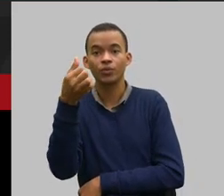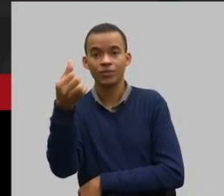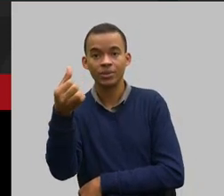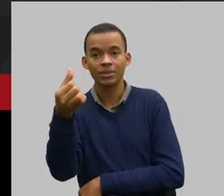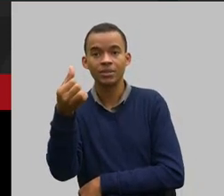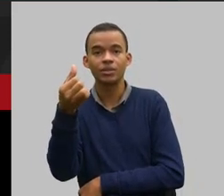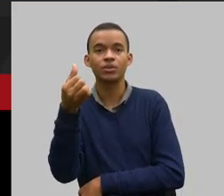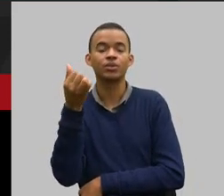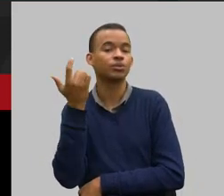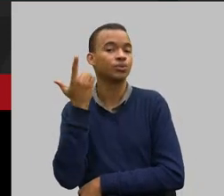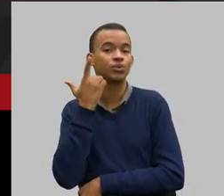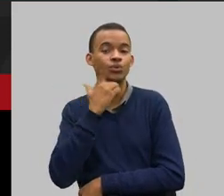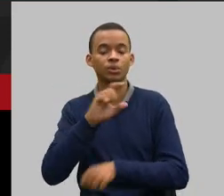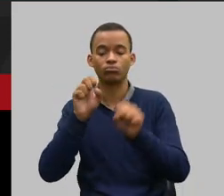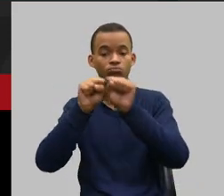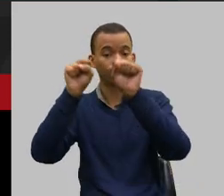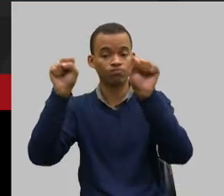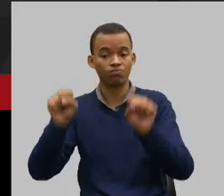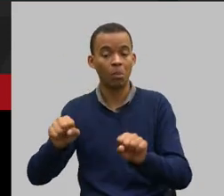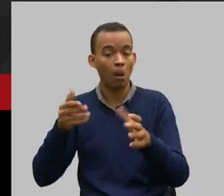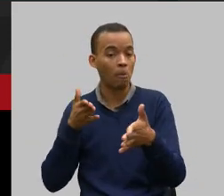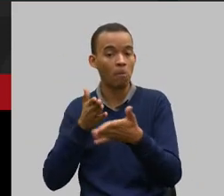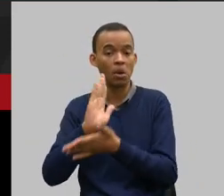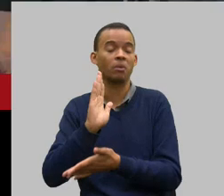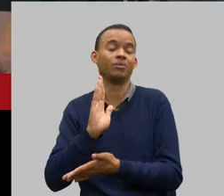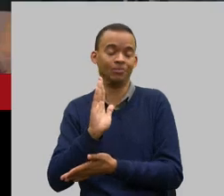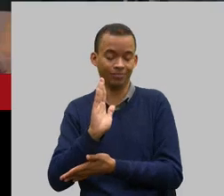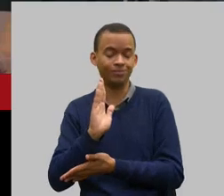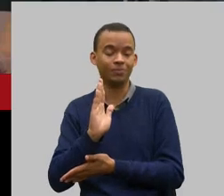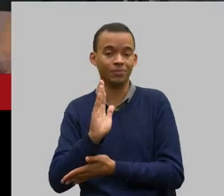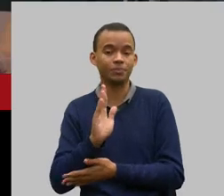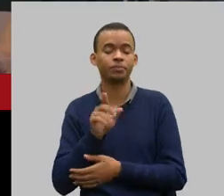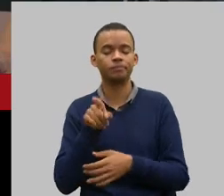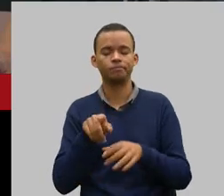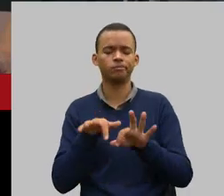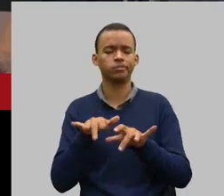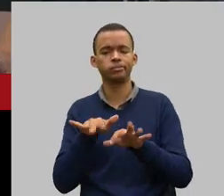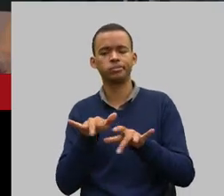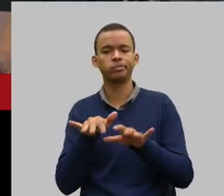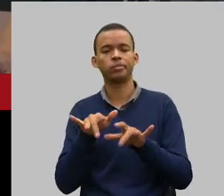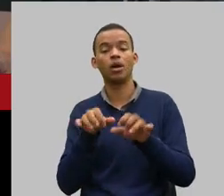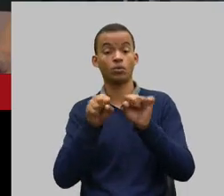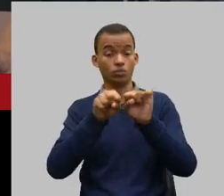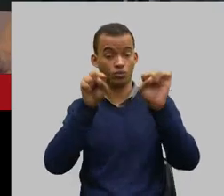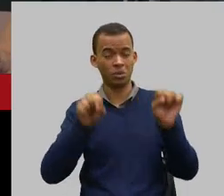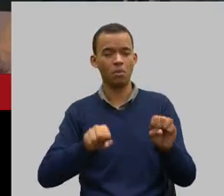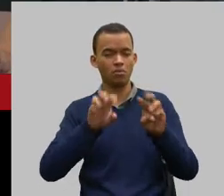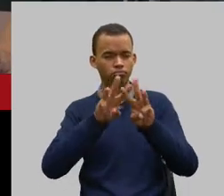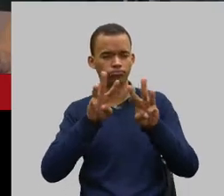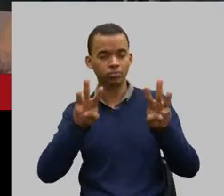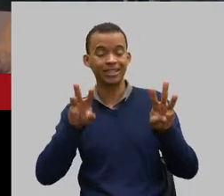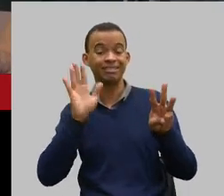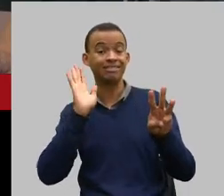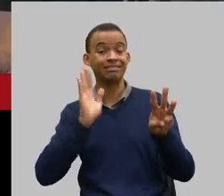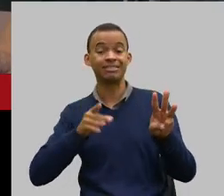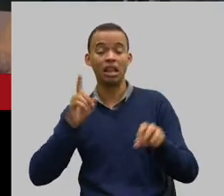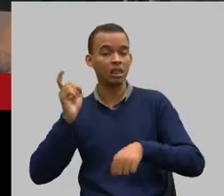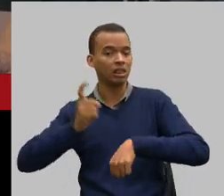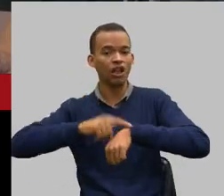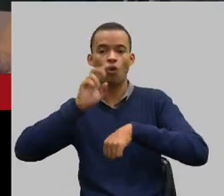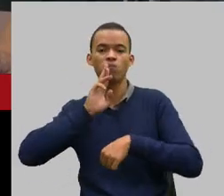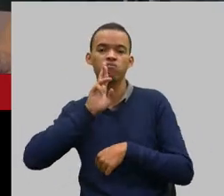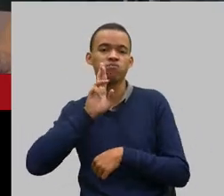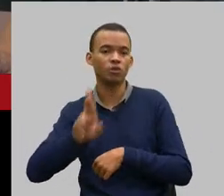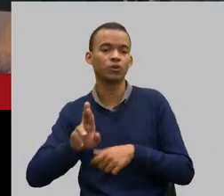automaticamente Ou seja você entra lá automaticamente o sistema já fala se você pode ou não